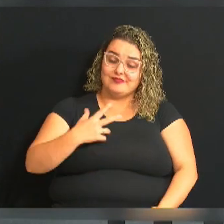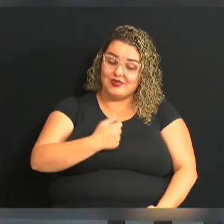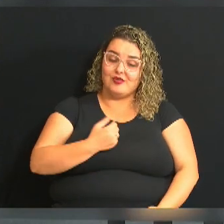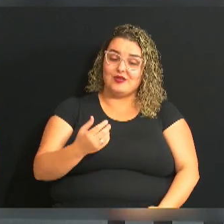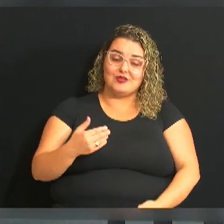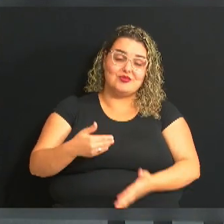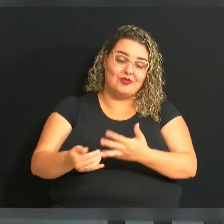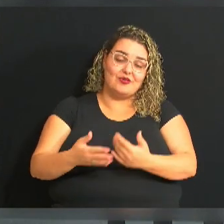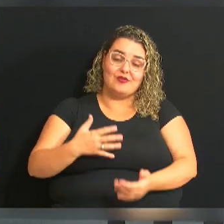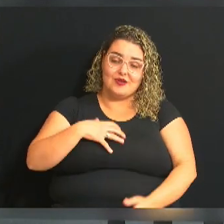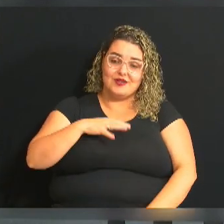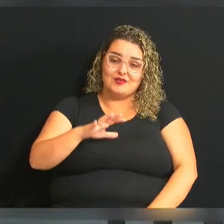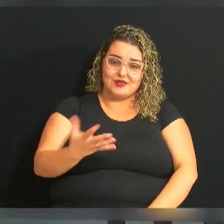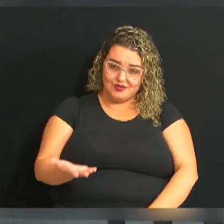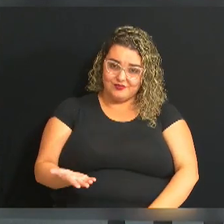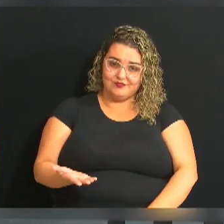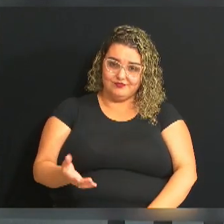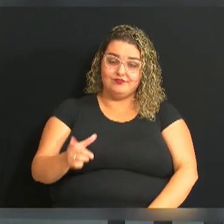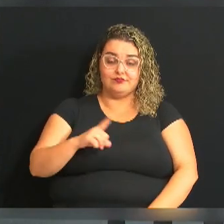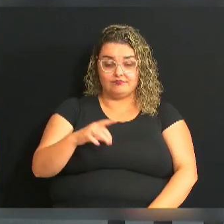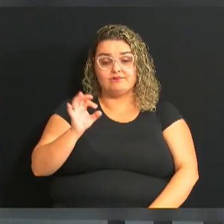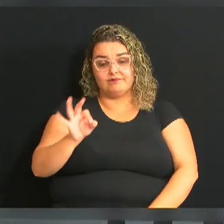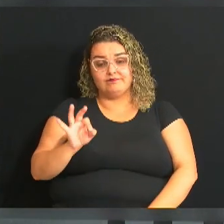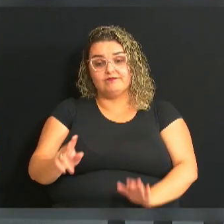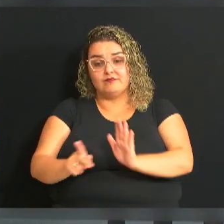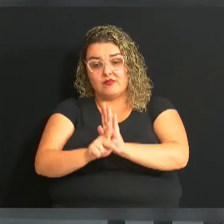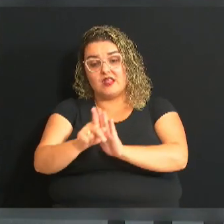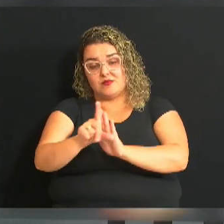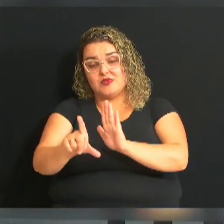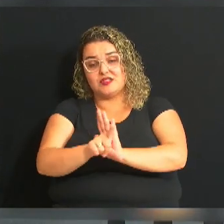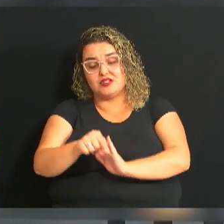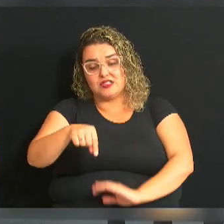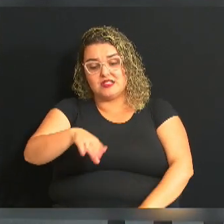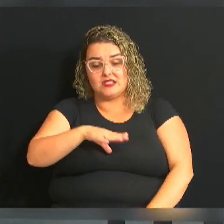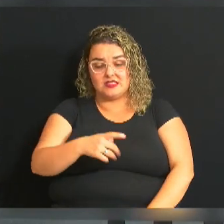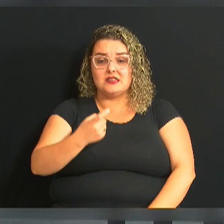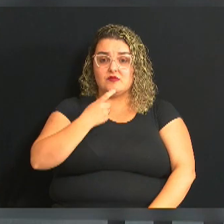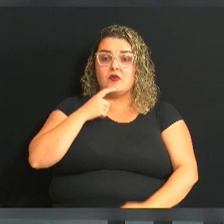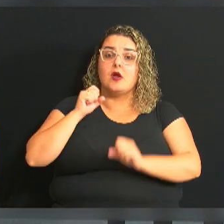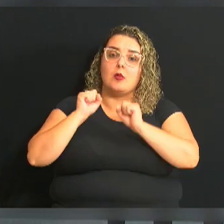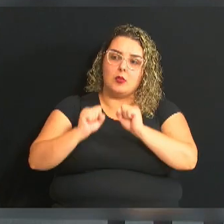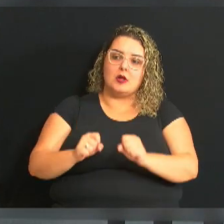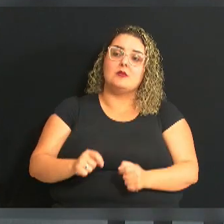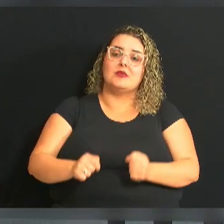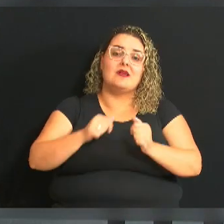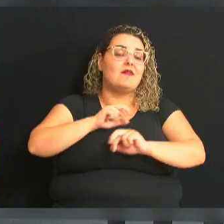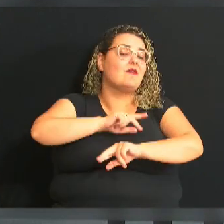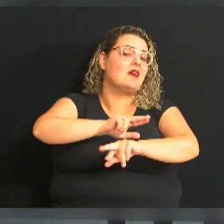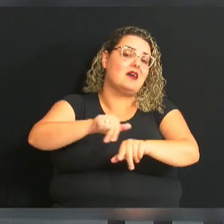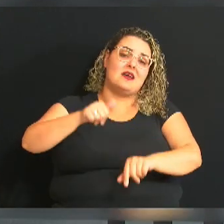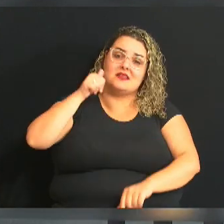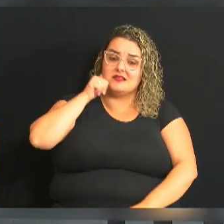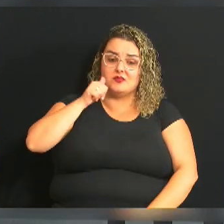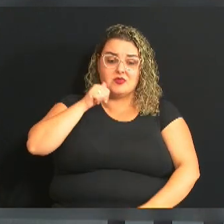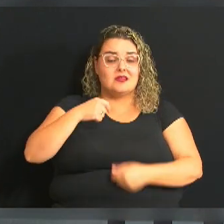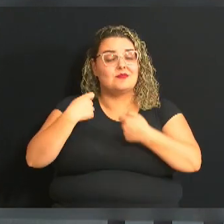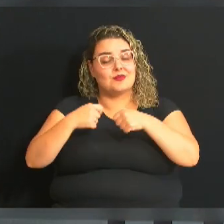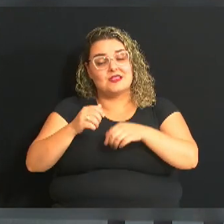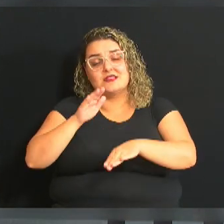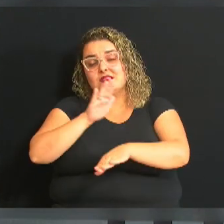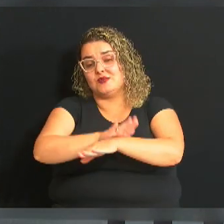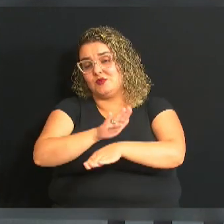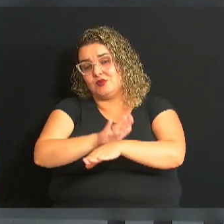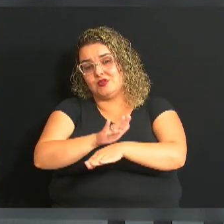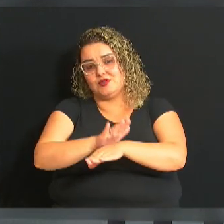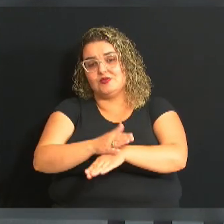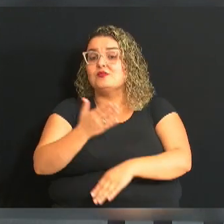eu tenho certeza que esse projeto de lei aqui na cidade de Campinas vai poder beneficiar muitas mulheres que precisam de ajuda. E como